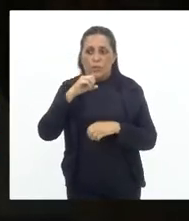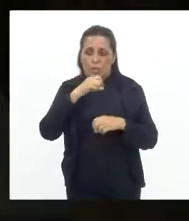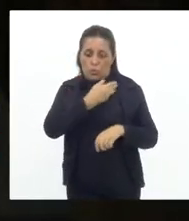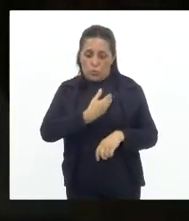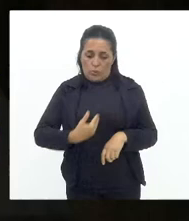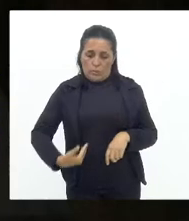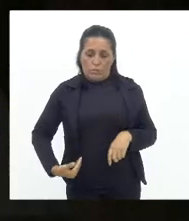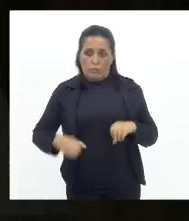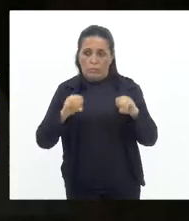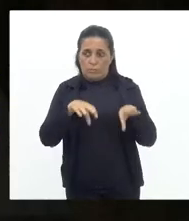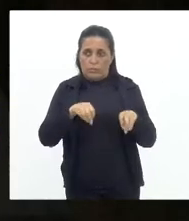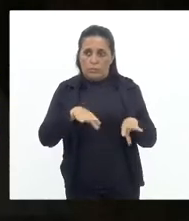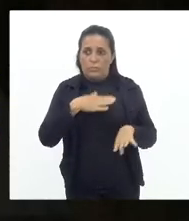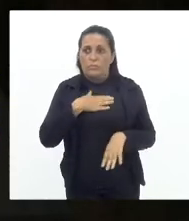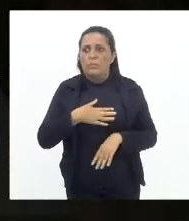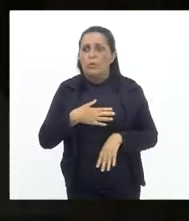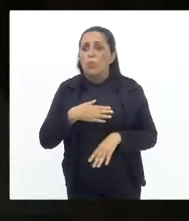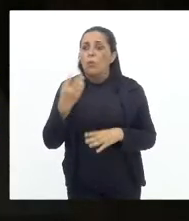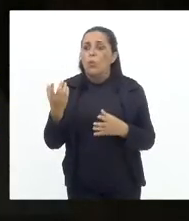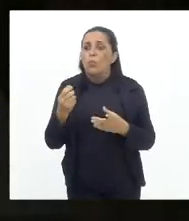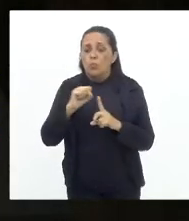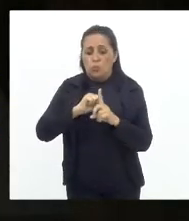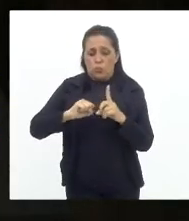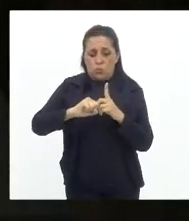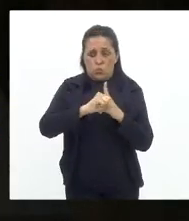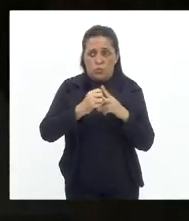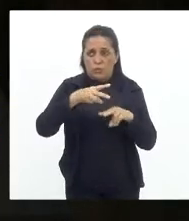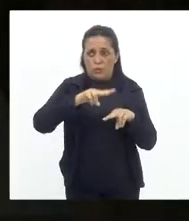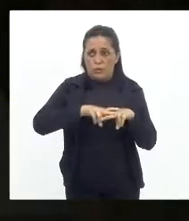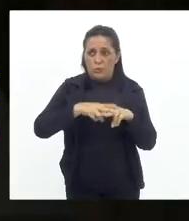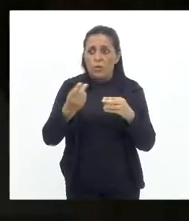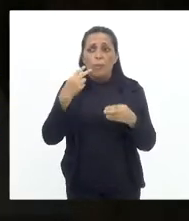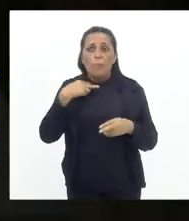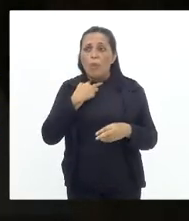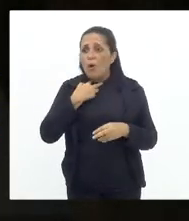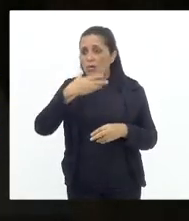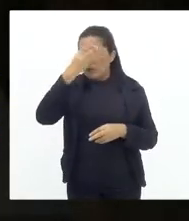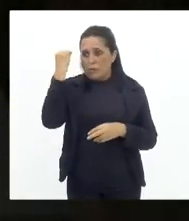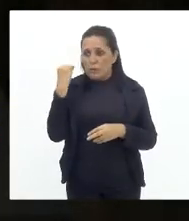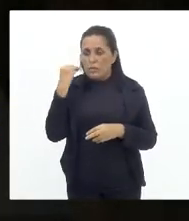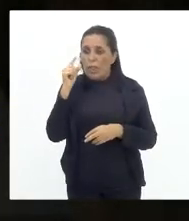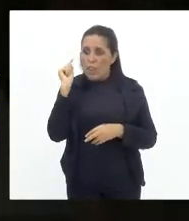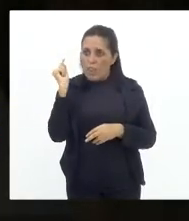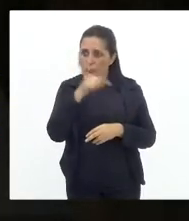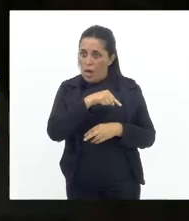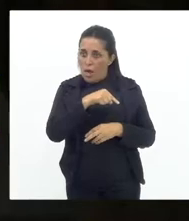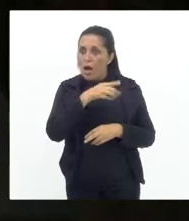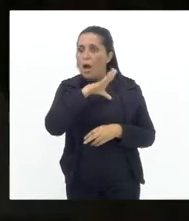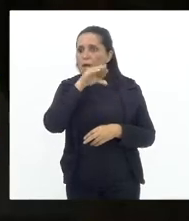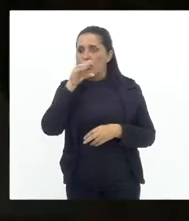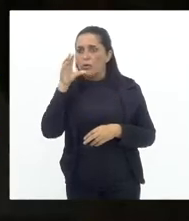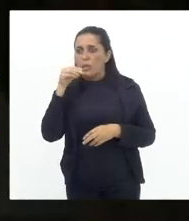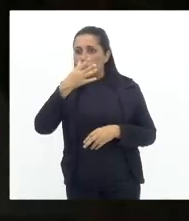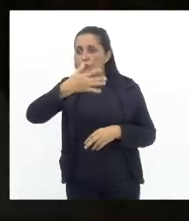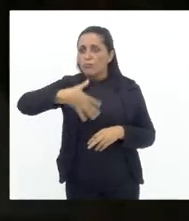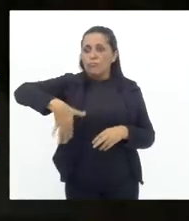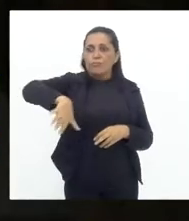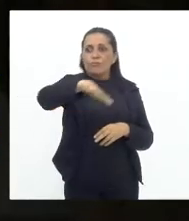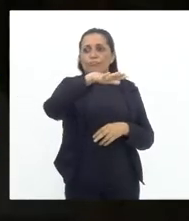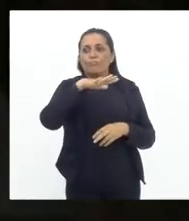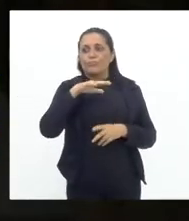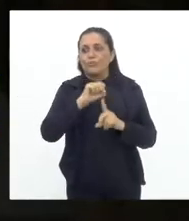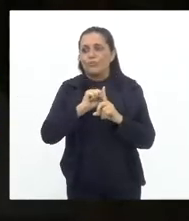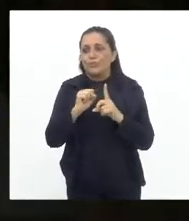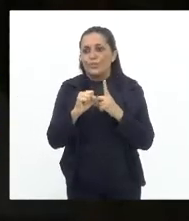sistema socioeducativo e não pode ser esquecido porque ali estão aqueles adolescentes que no geral a